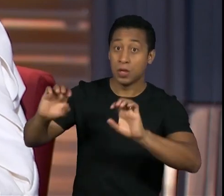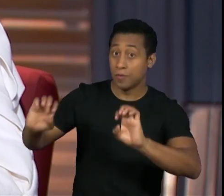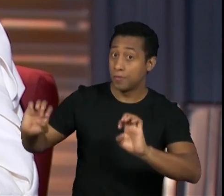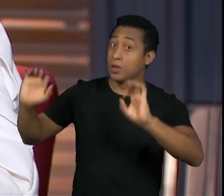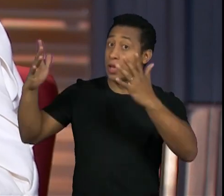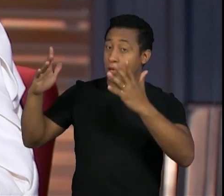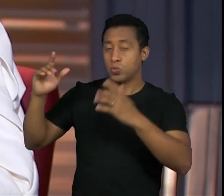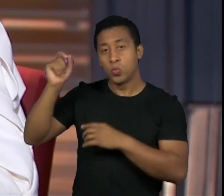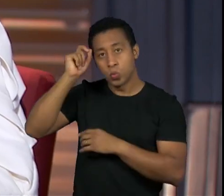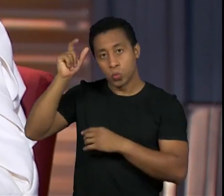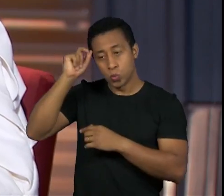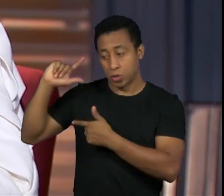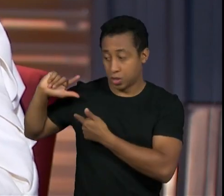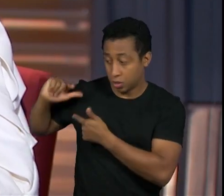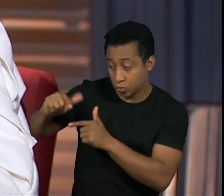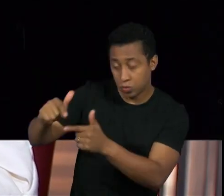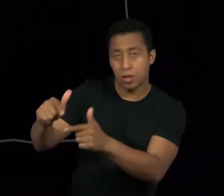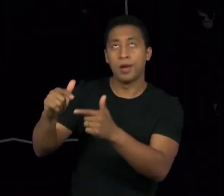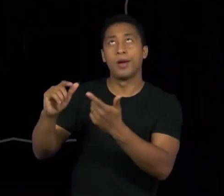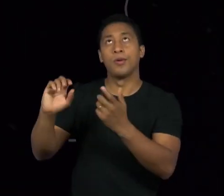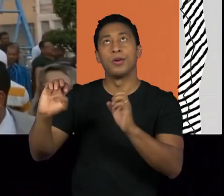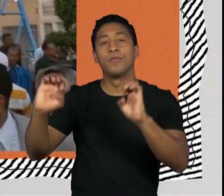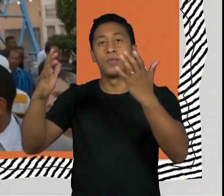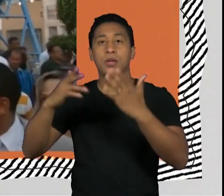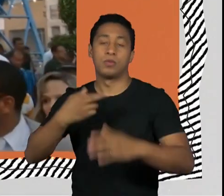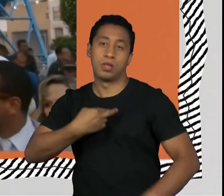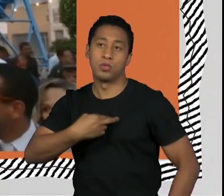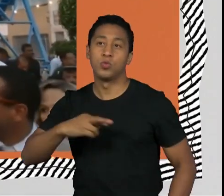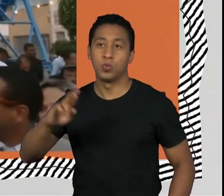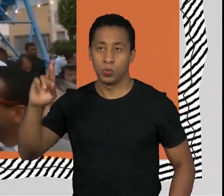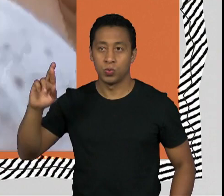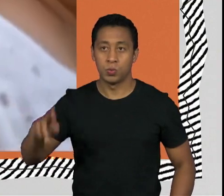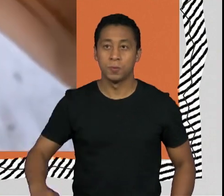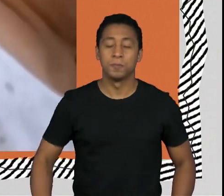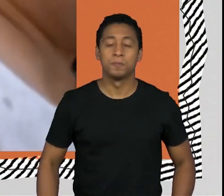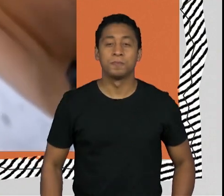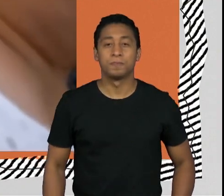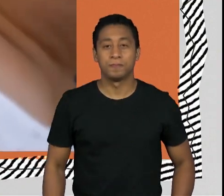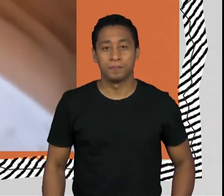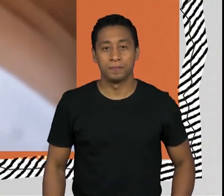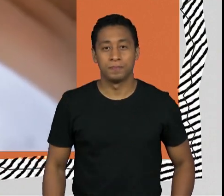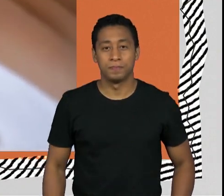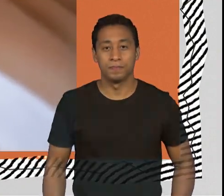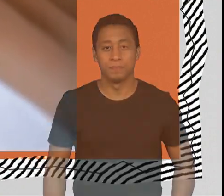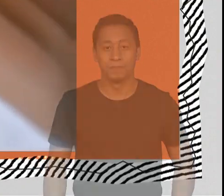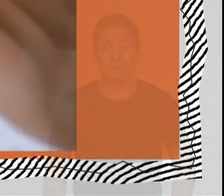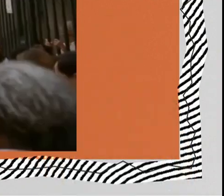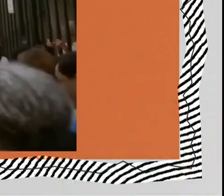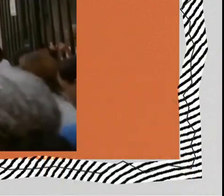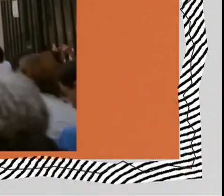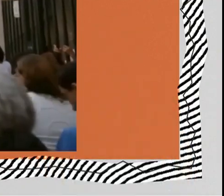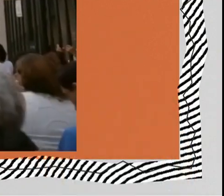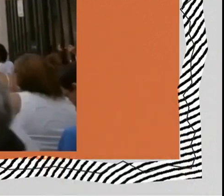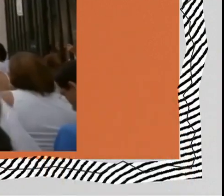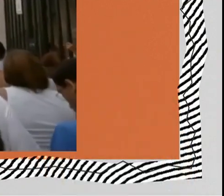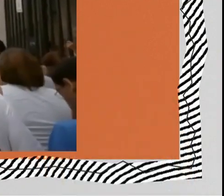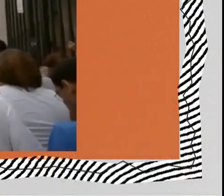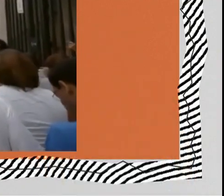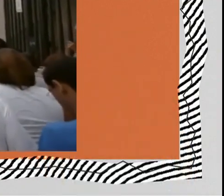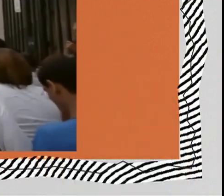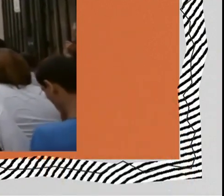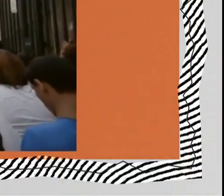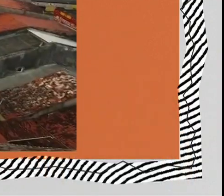cultura tradicional, os eventos religiosos. Trabalhei o ano inteiro, trabalhei o ano